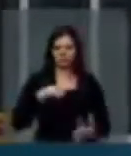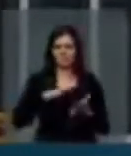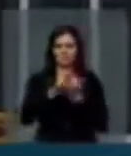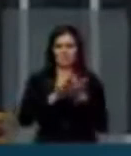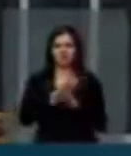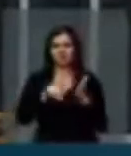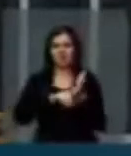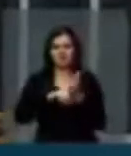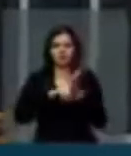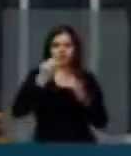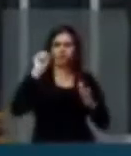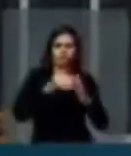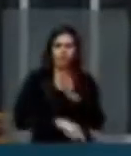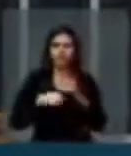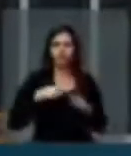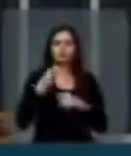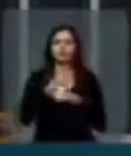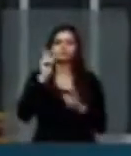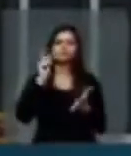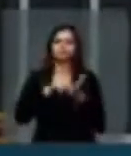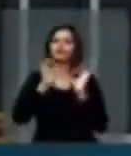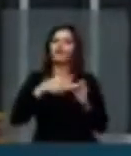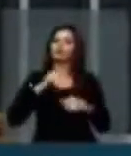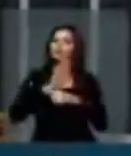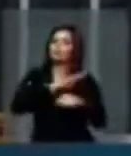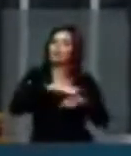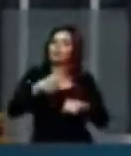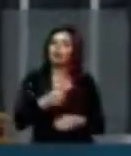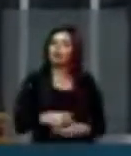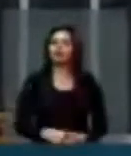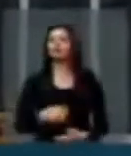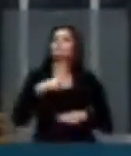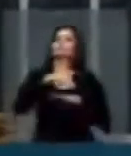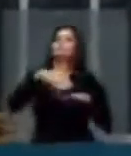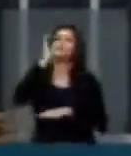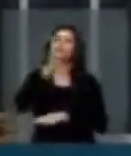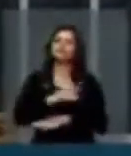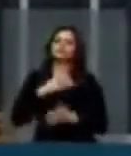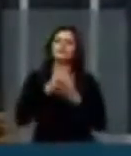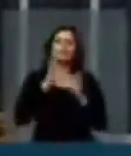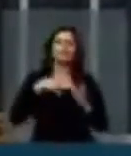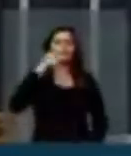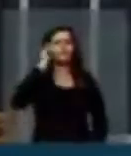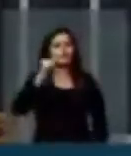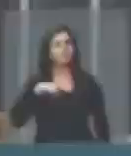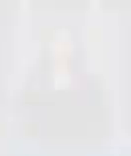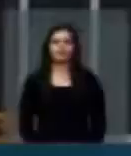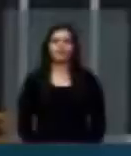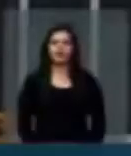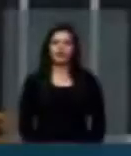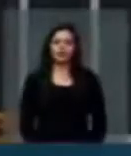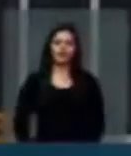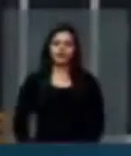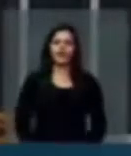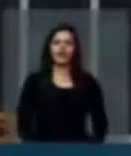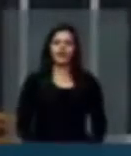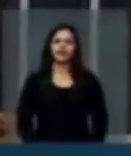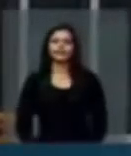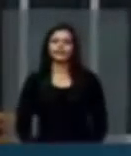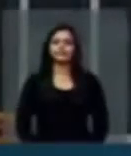invés de aprofundar, ao invés de buscar efetivamente contribuir para que o país possa sair da situação em que se encontra. Não basta,